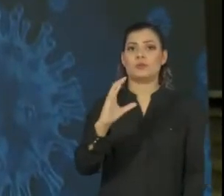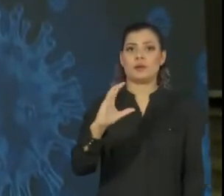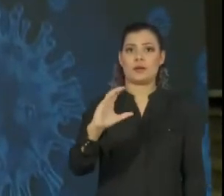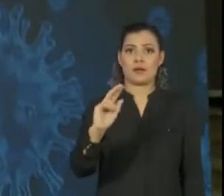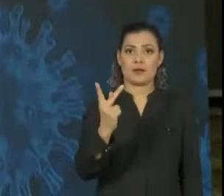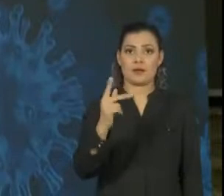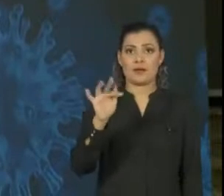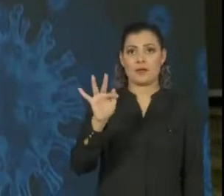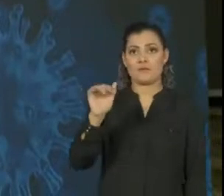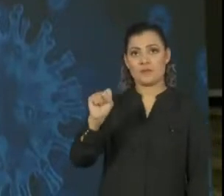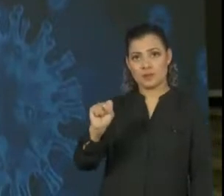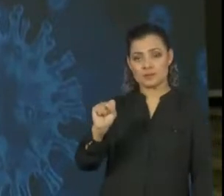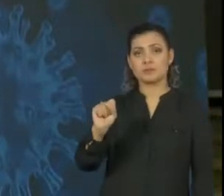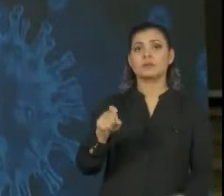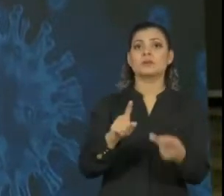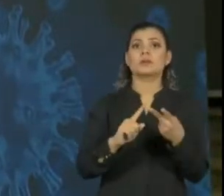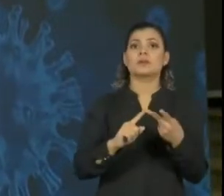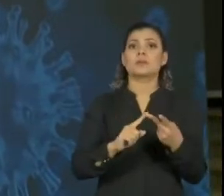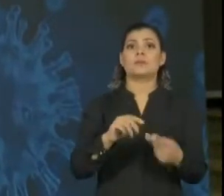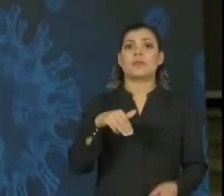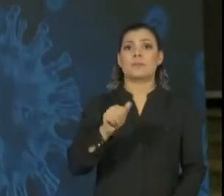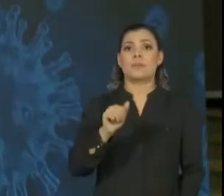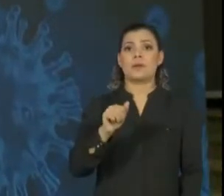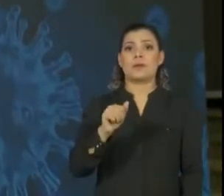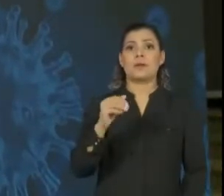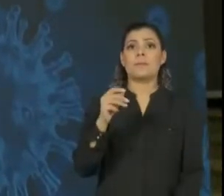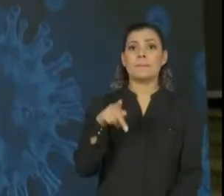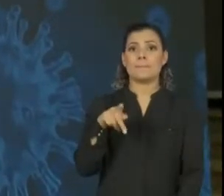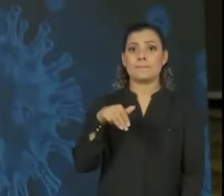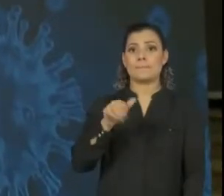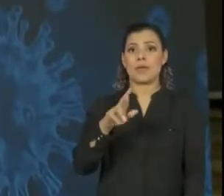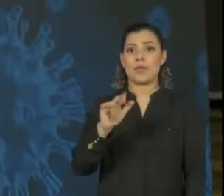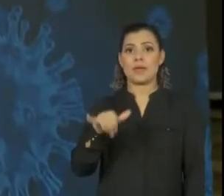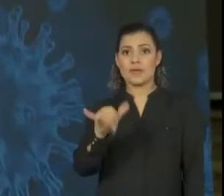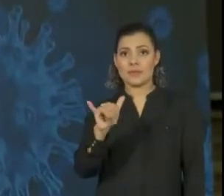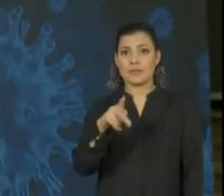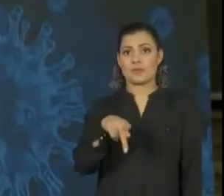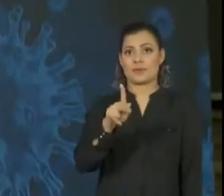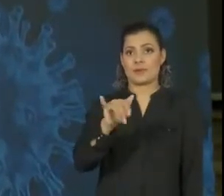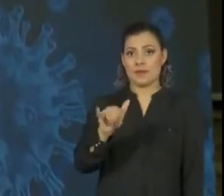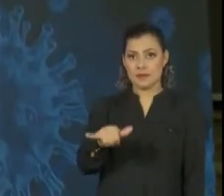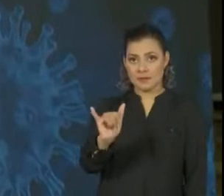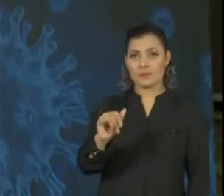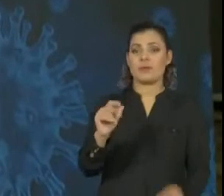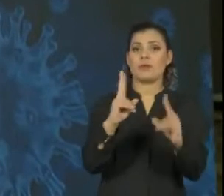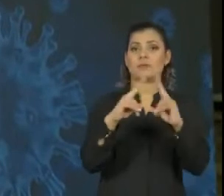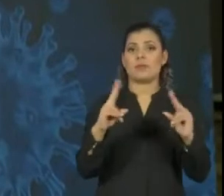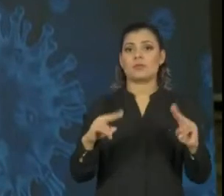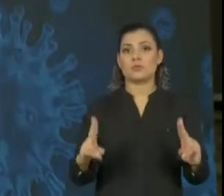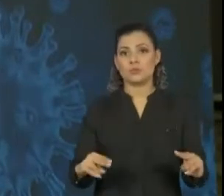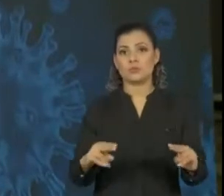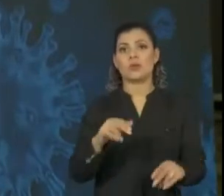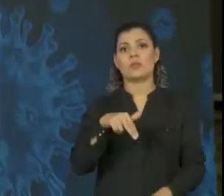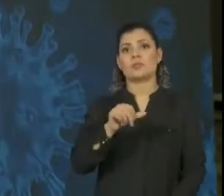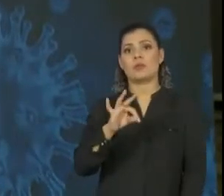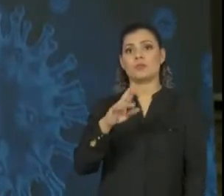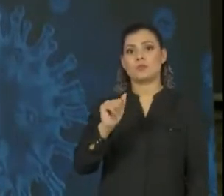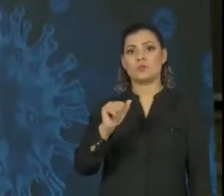JHSF, Klabin, Mary Kay, Minerva Foods, Natura, Natural